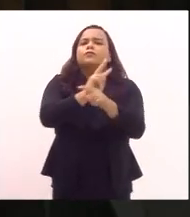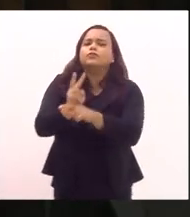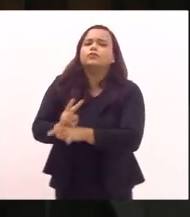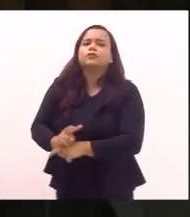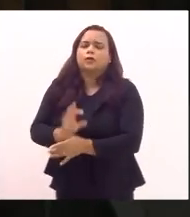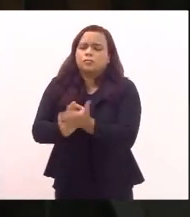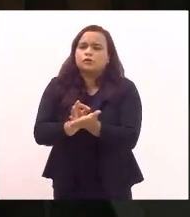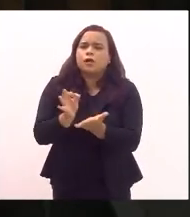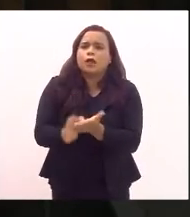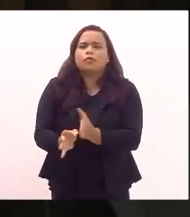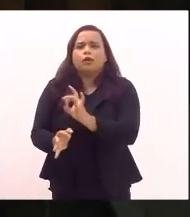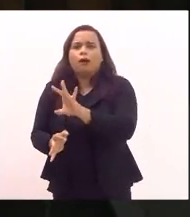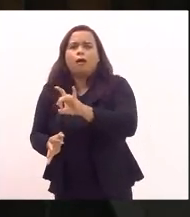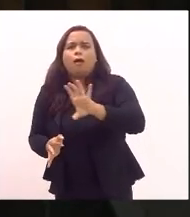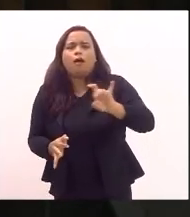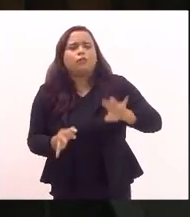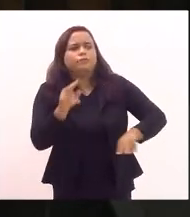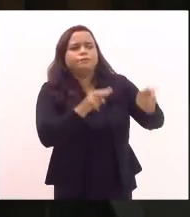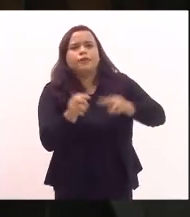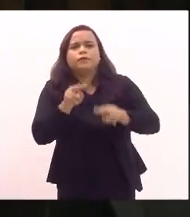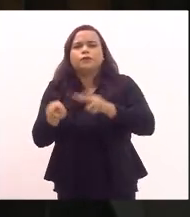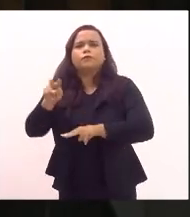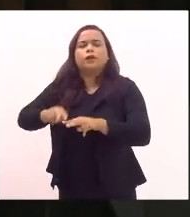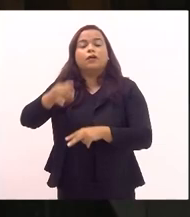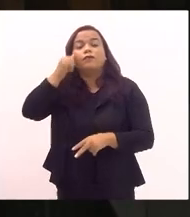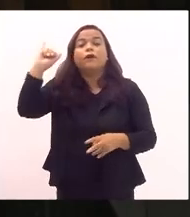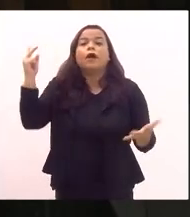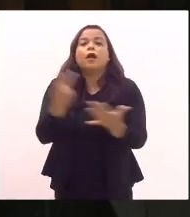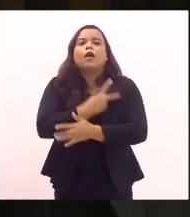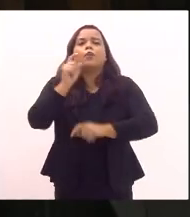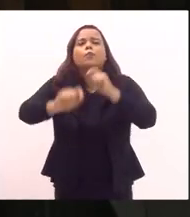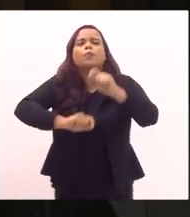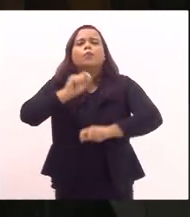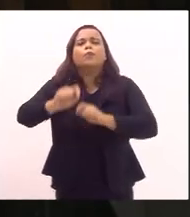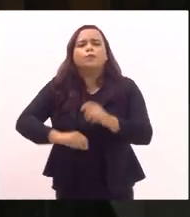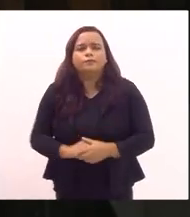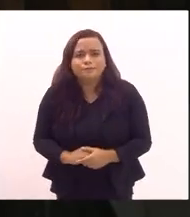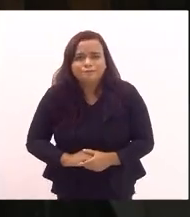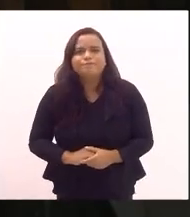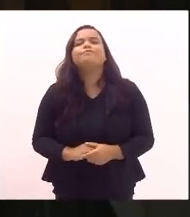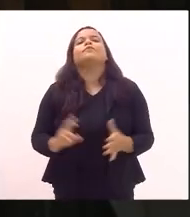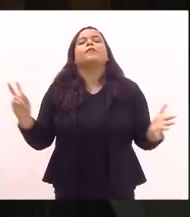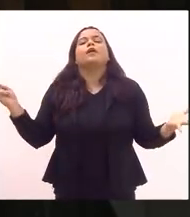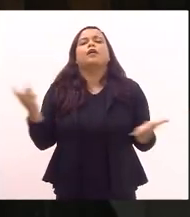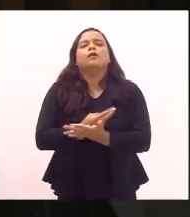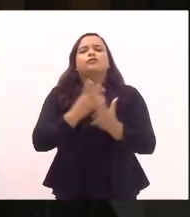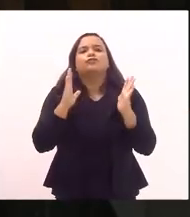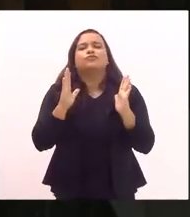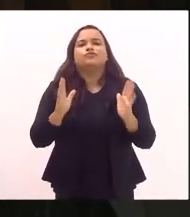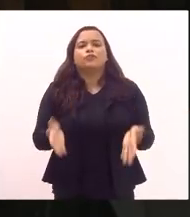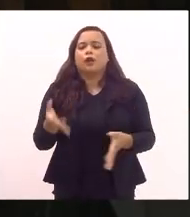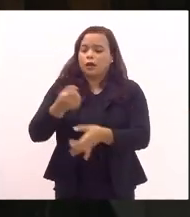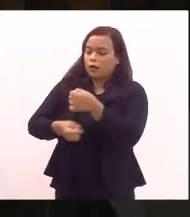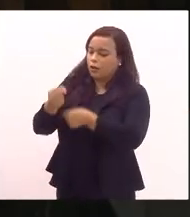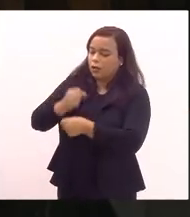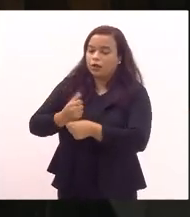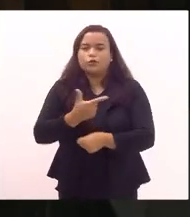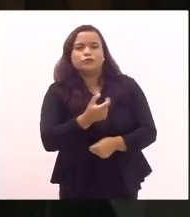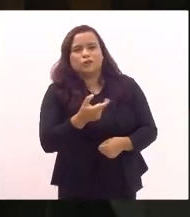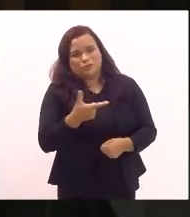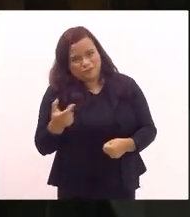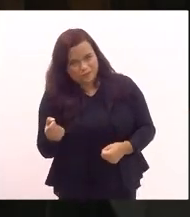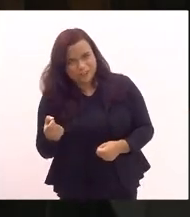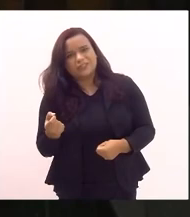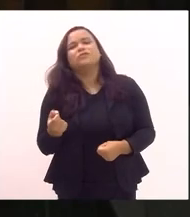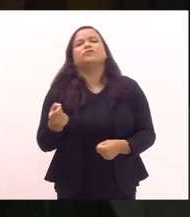centavo por centavo para que não aconteça para que não aconteça o que aconteceu no ano de 2020